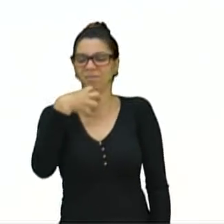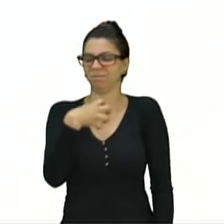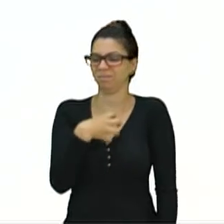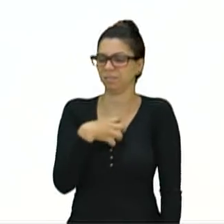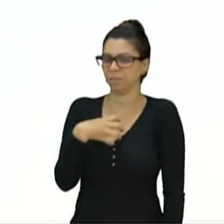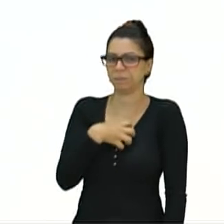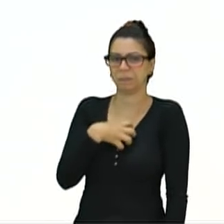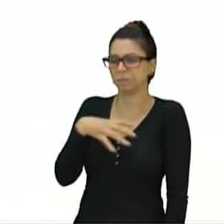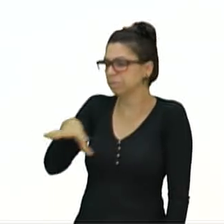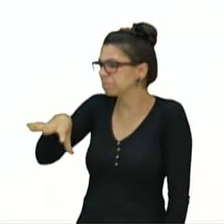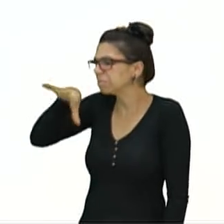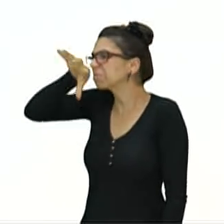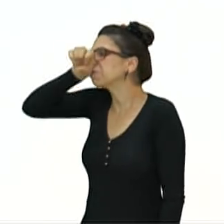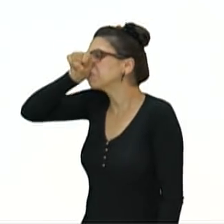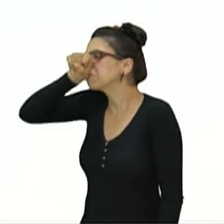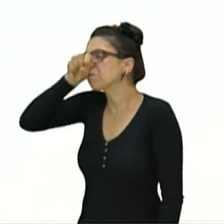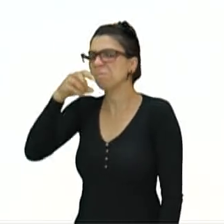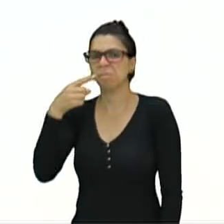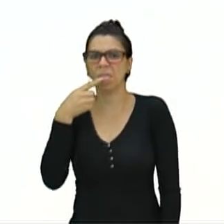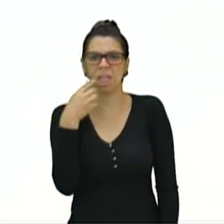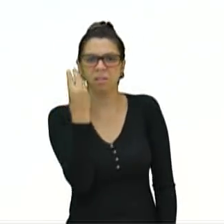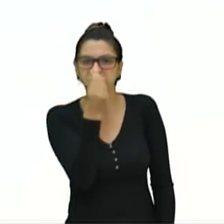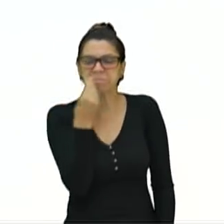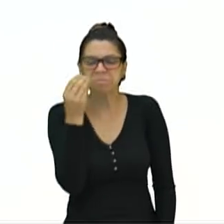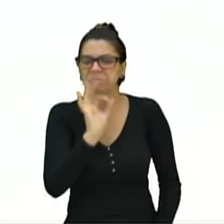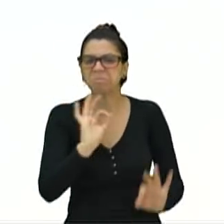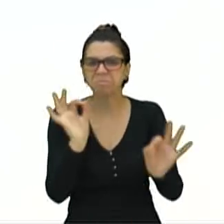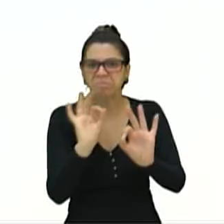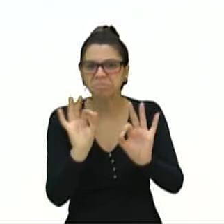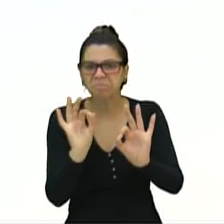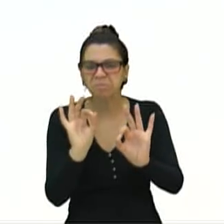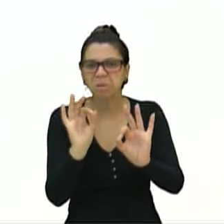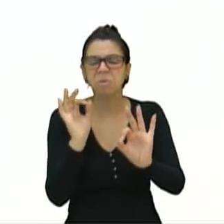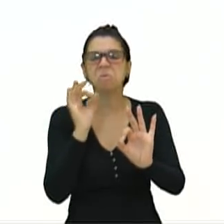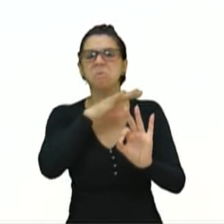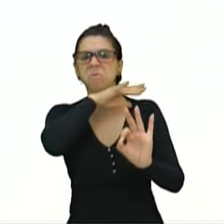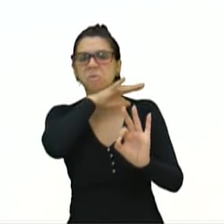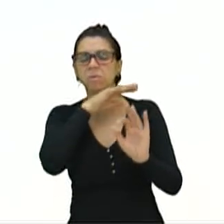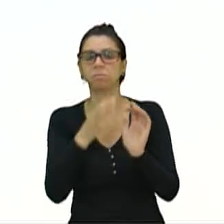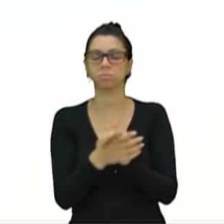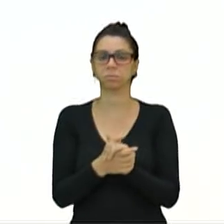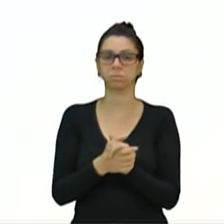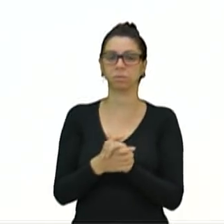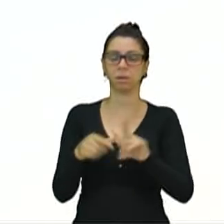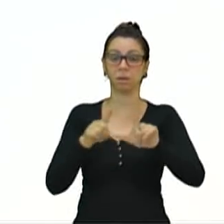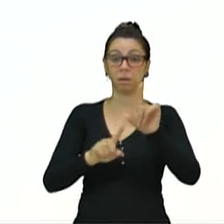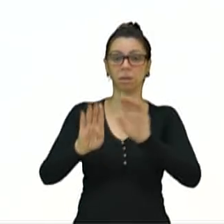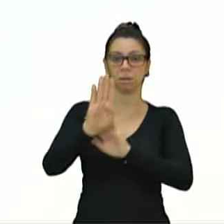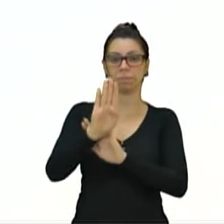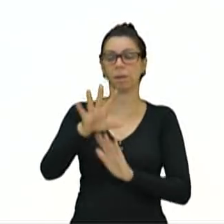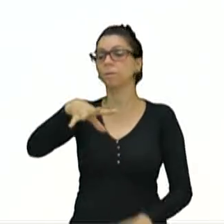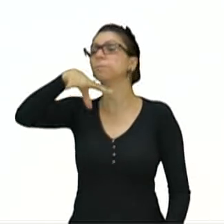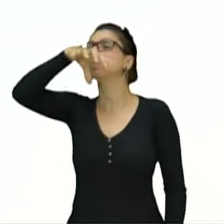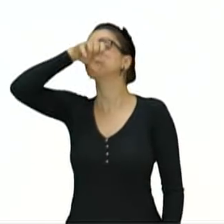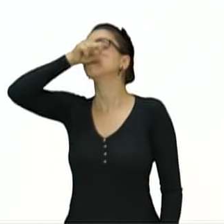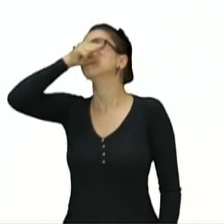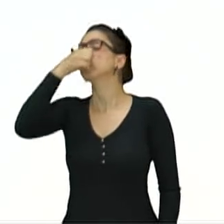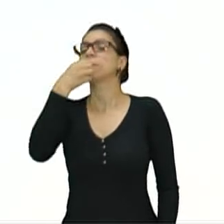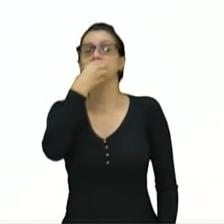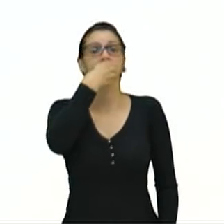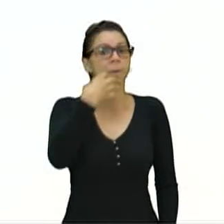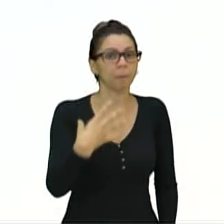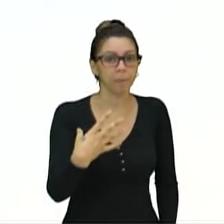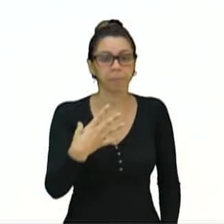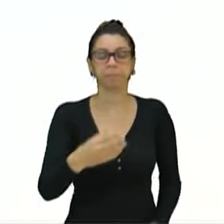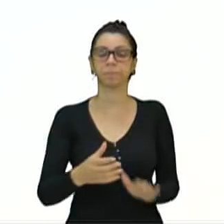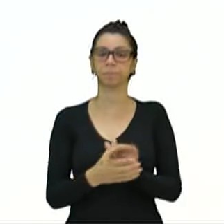o cheiro, nem o sabor dos alimentos. Letra B, sente bem melhor o cheiro e o sabor simultaneamente. Letra